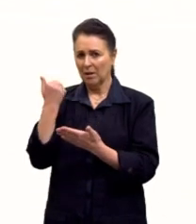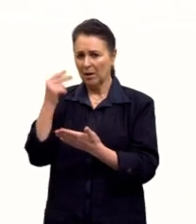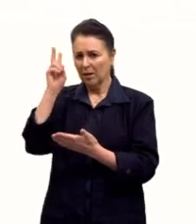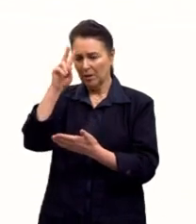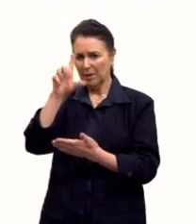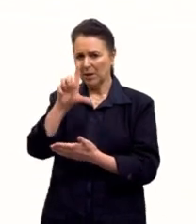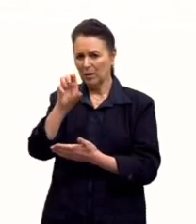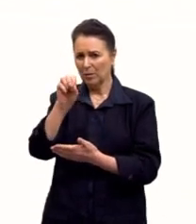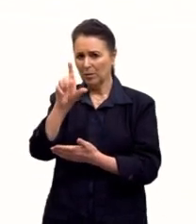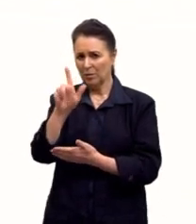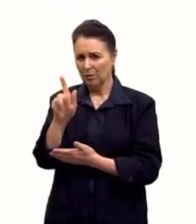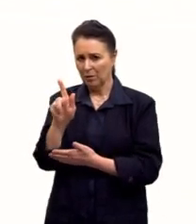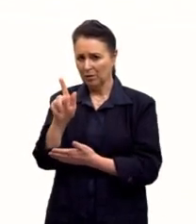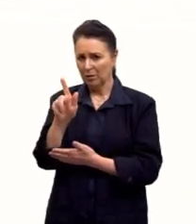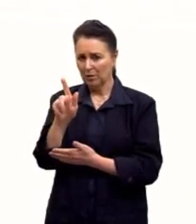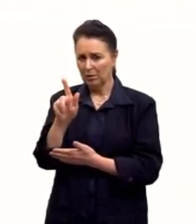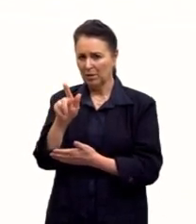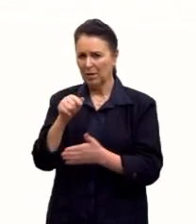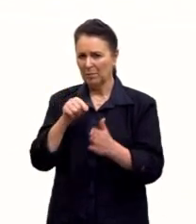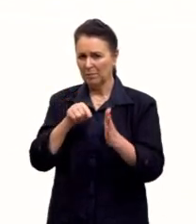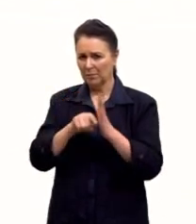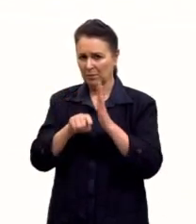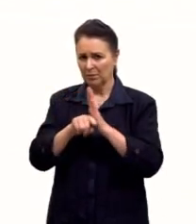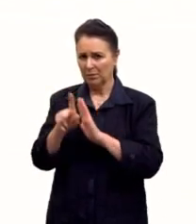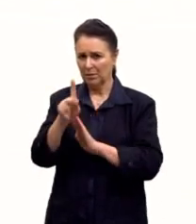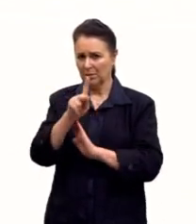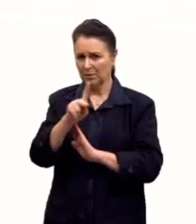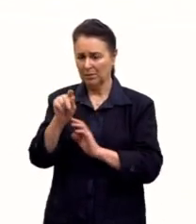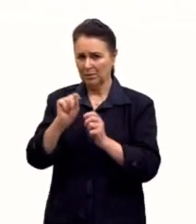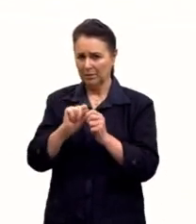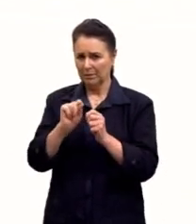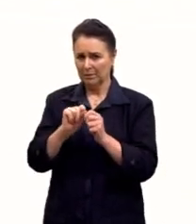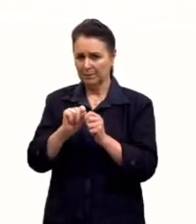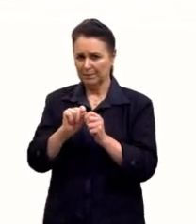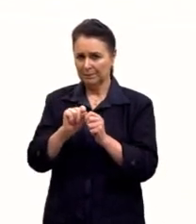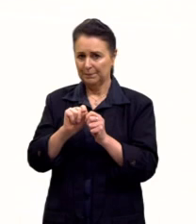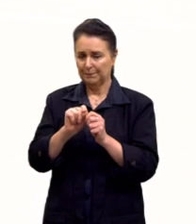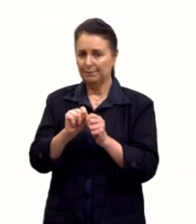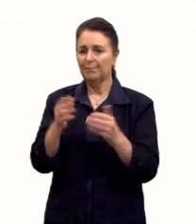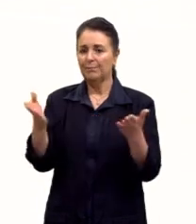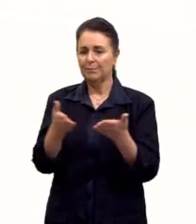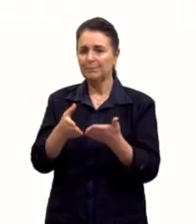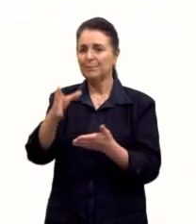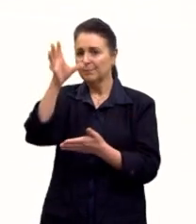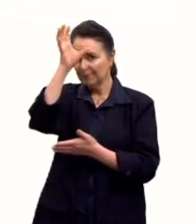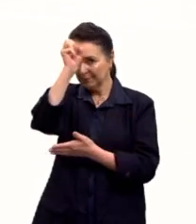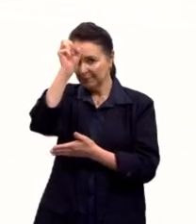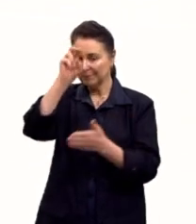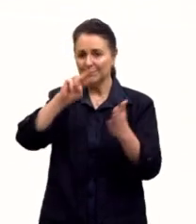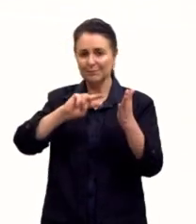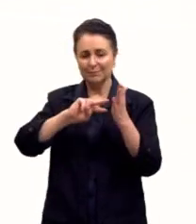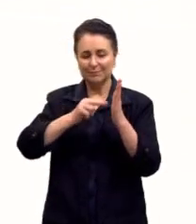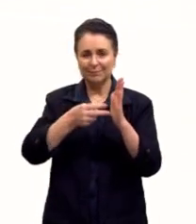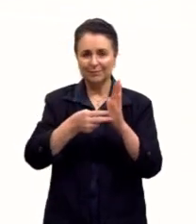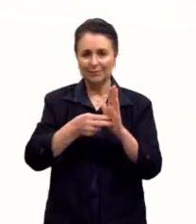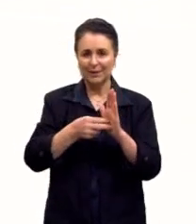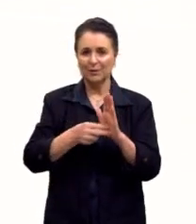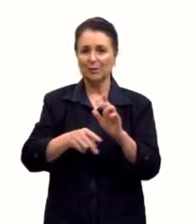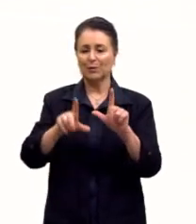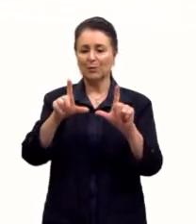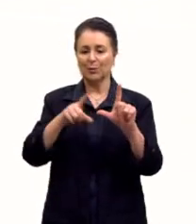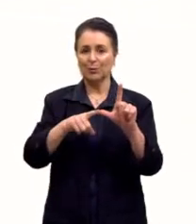log que apareceu né na última questão que nós trabalhamos e agora nós vamos ver então o que são os